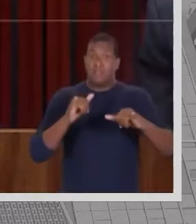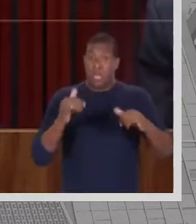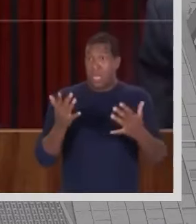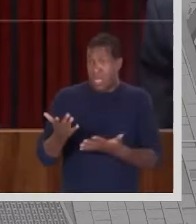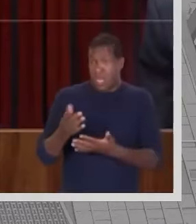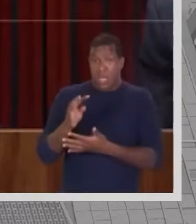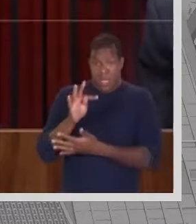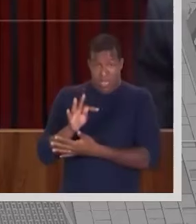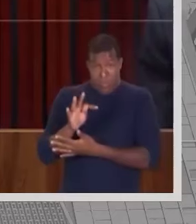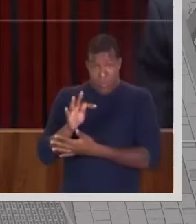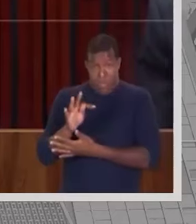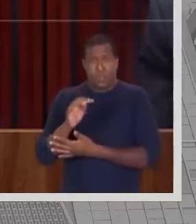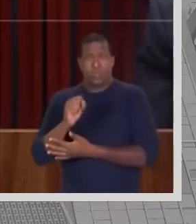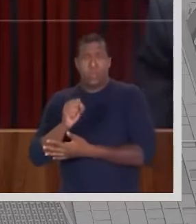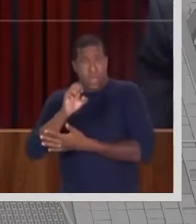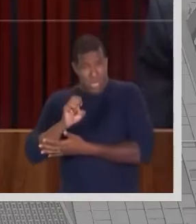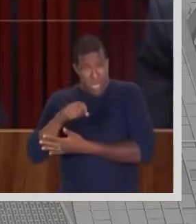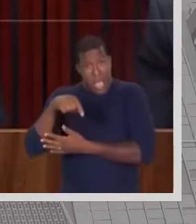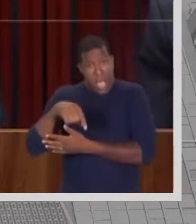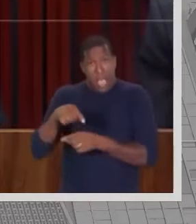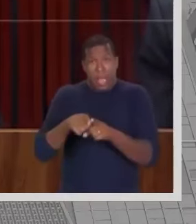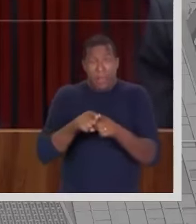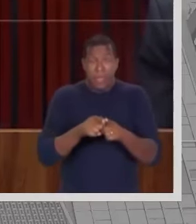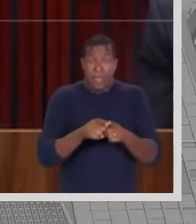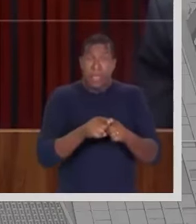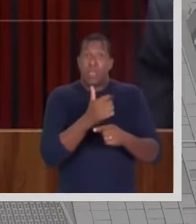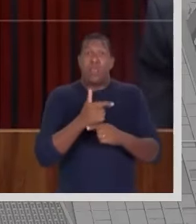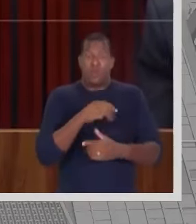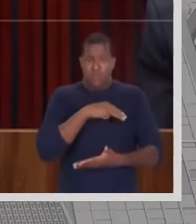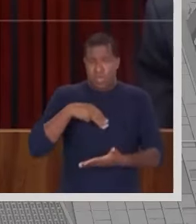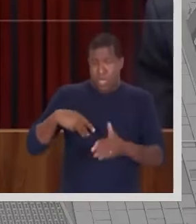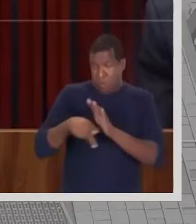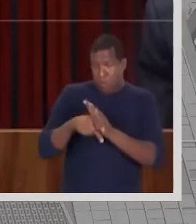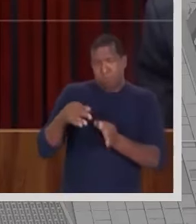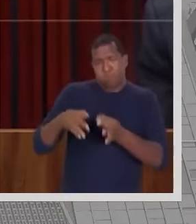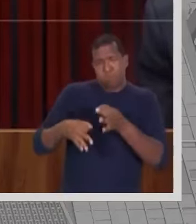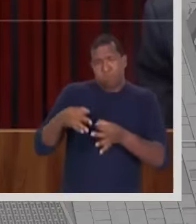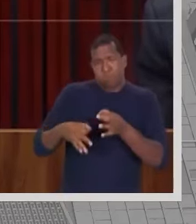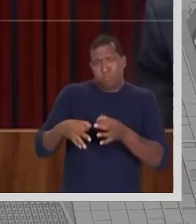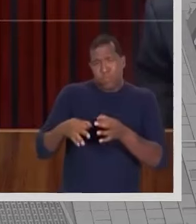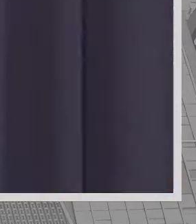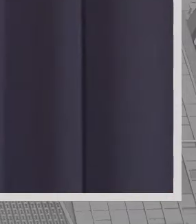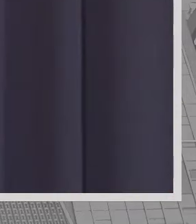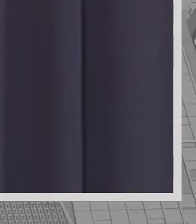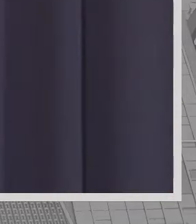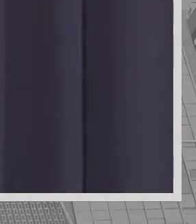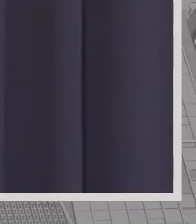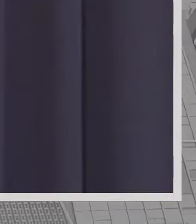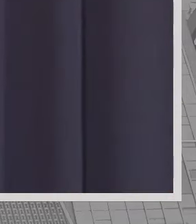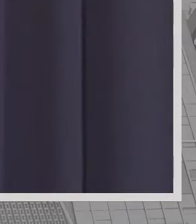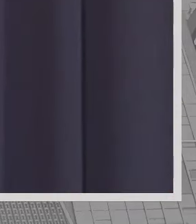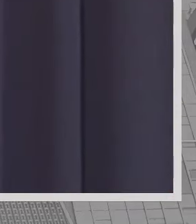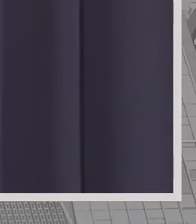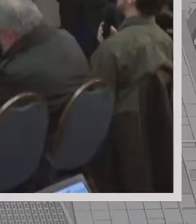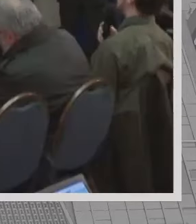ser regulamentado. A Câmara, Nelsinho, está voltando agora a esse debate, é muito salutar. Já houve uma